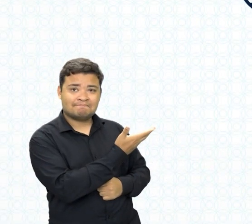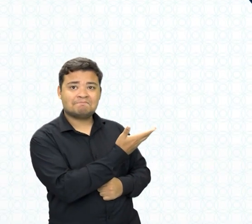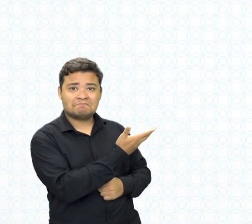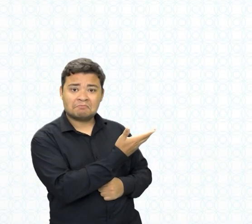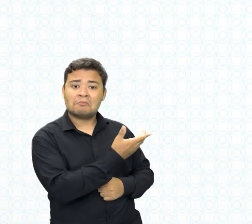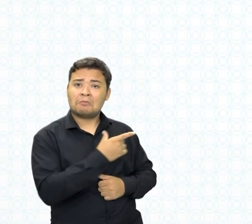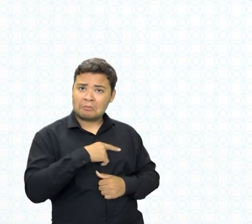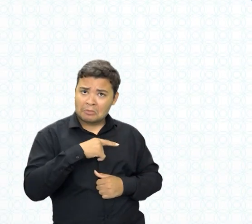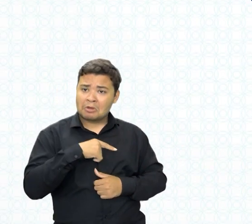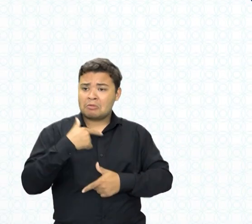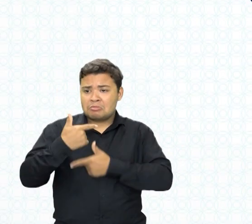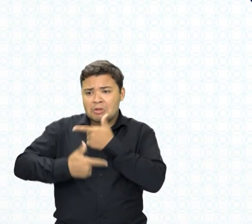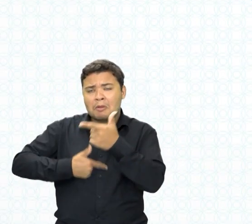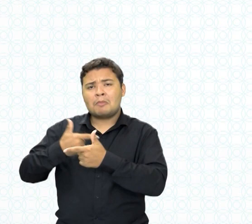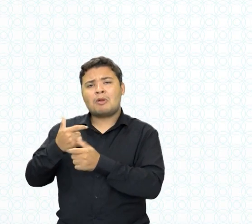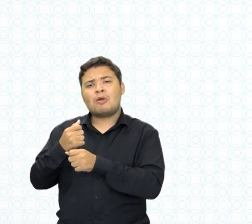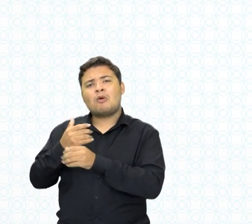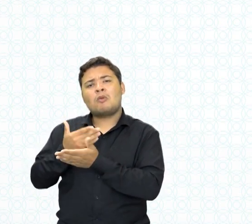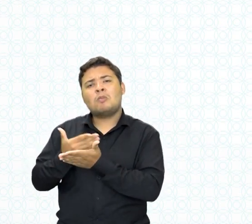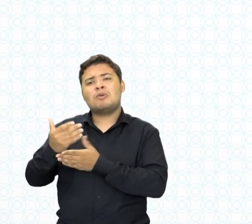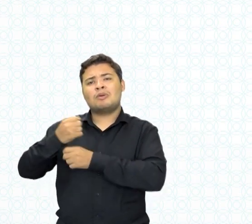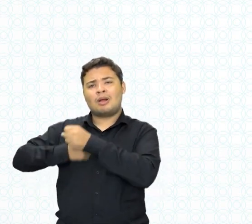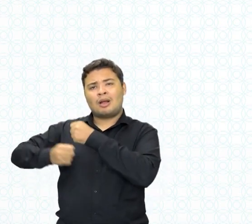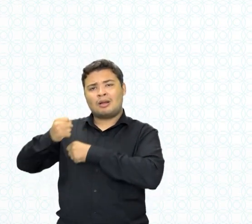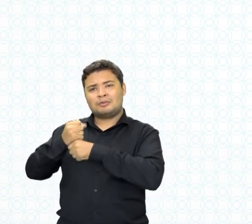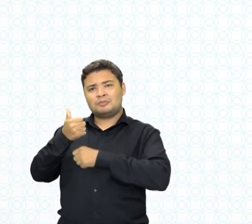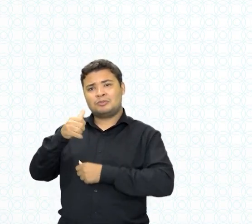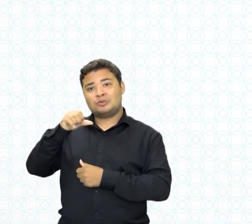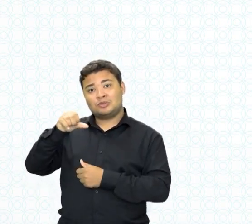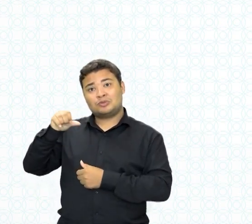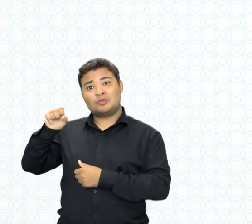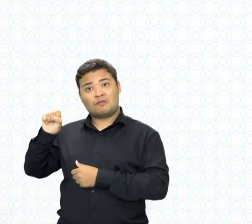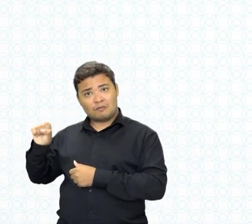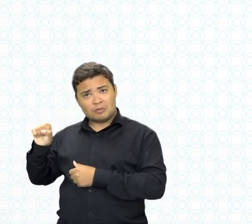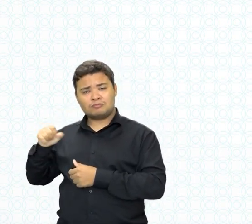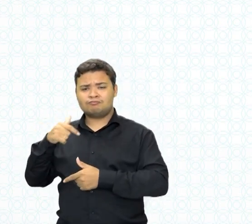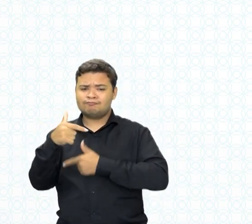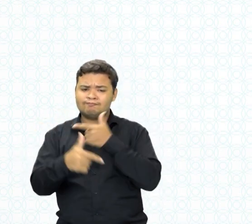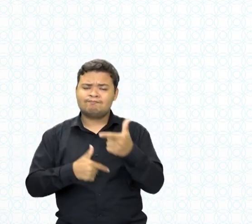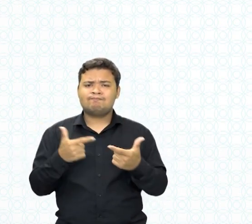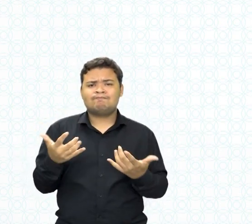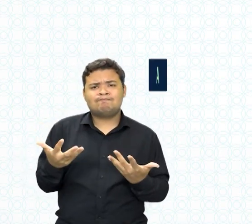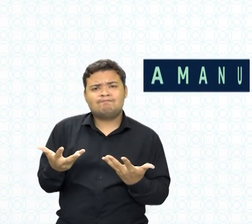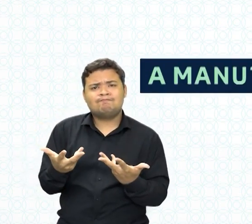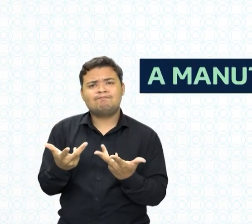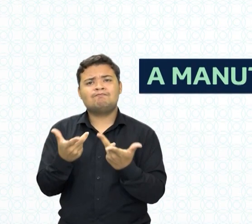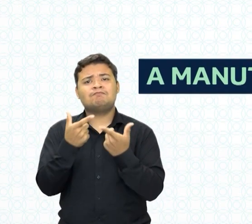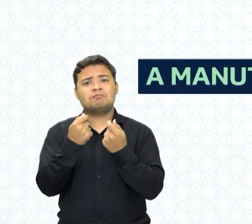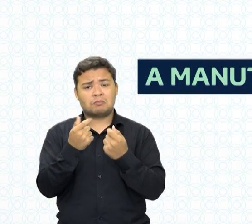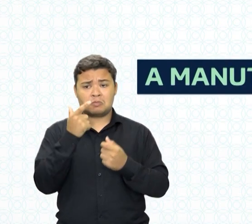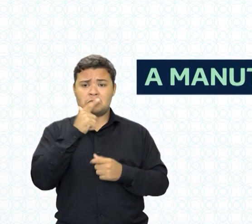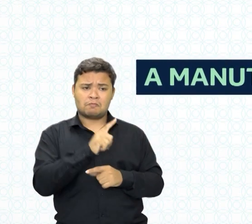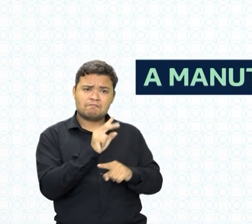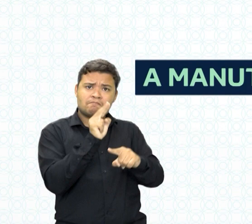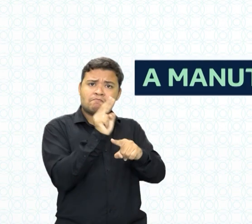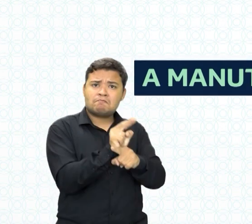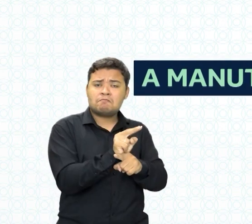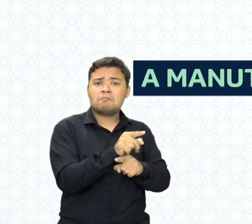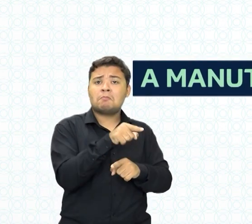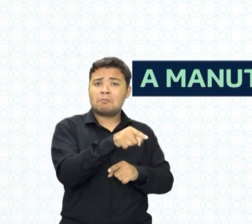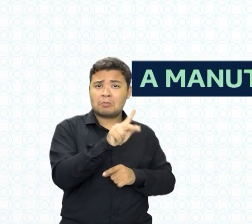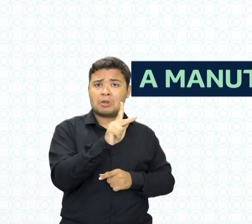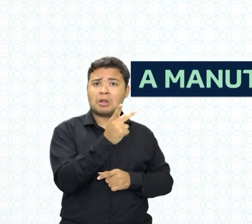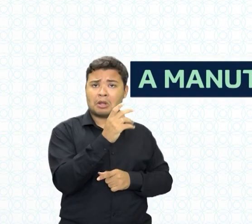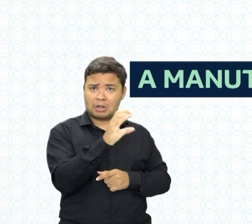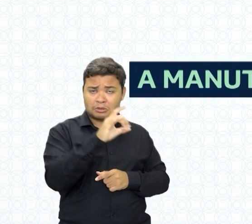Uma história construída por mãos que cuidam e ensinam só poderia resultar em atenção e conhecimento para toda a